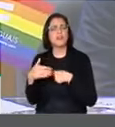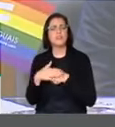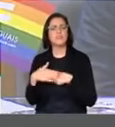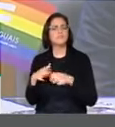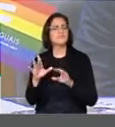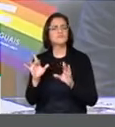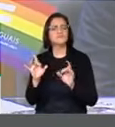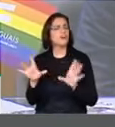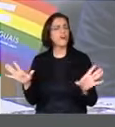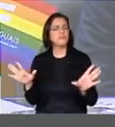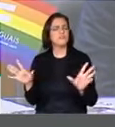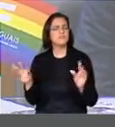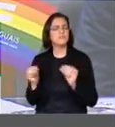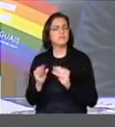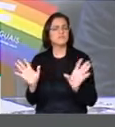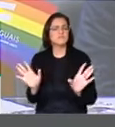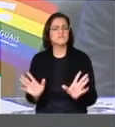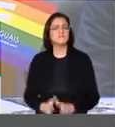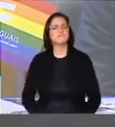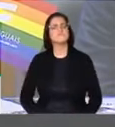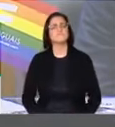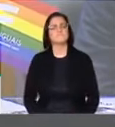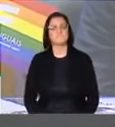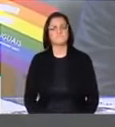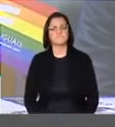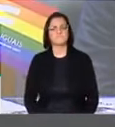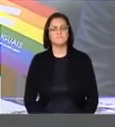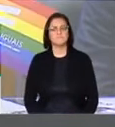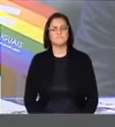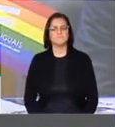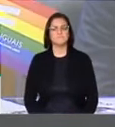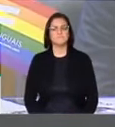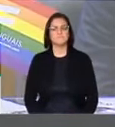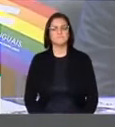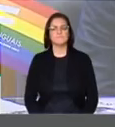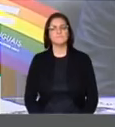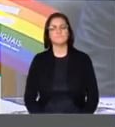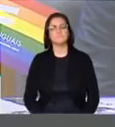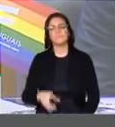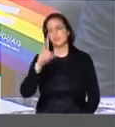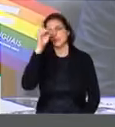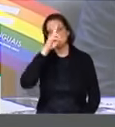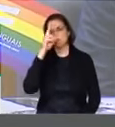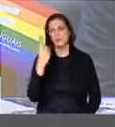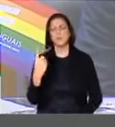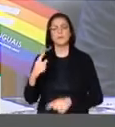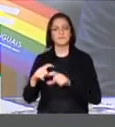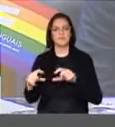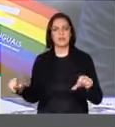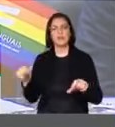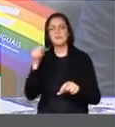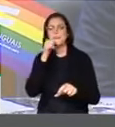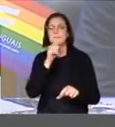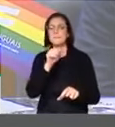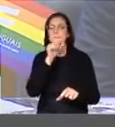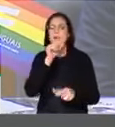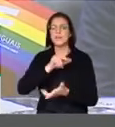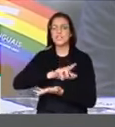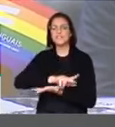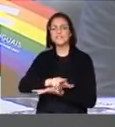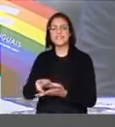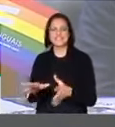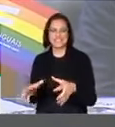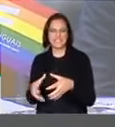queria lembrar de uma frase das Mães pela Diversidade, onde elas estampavam em